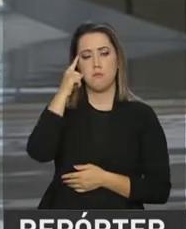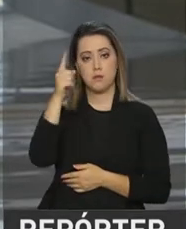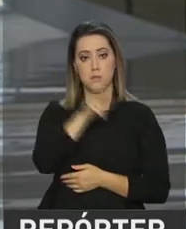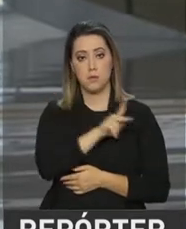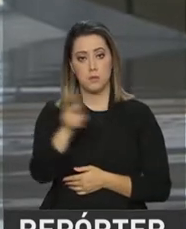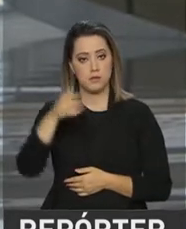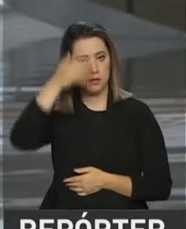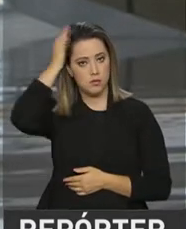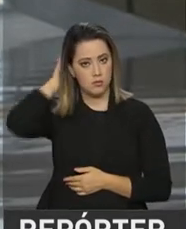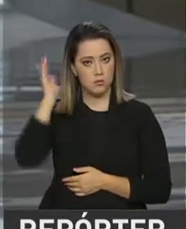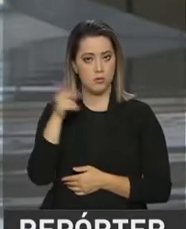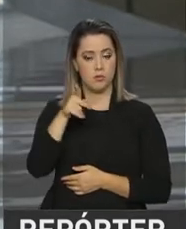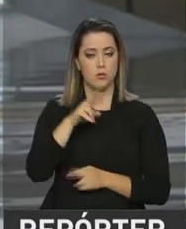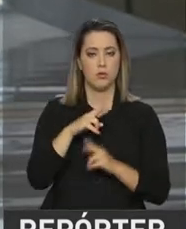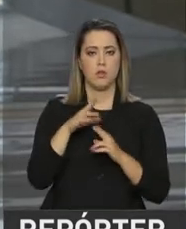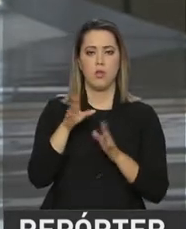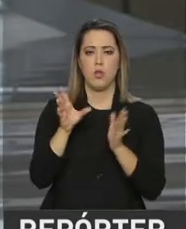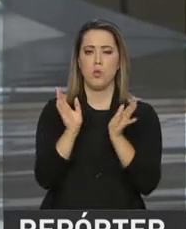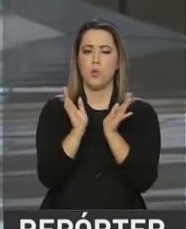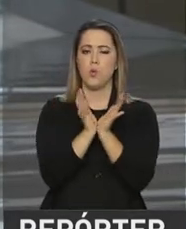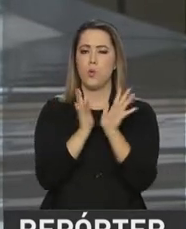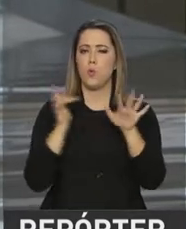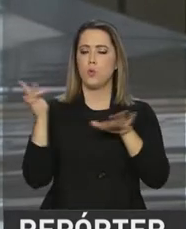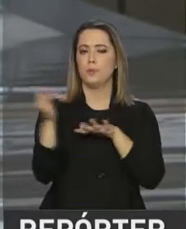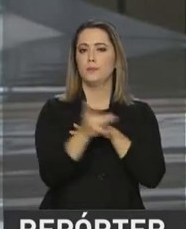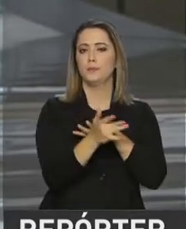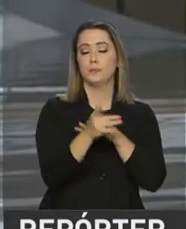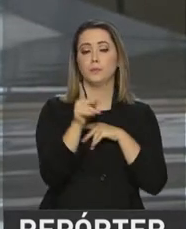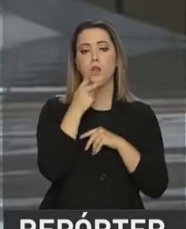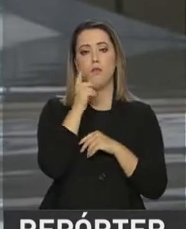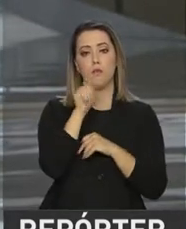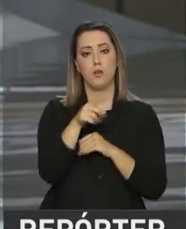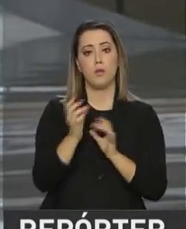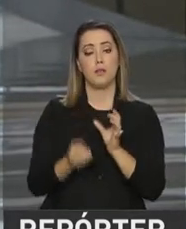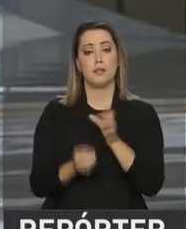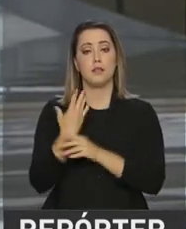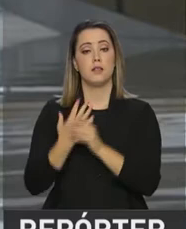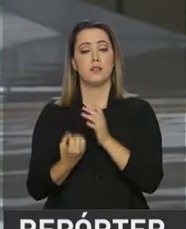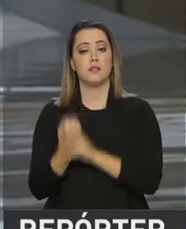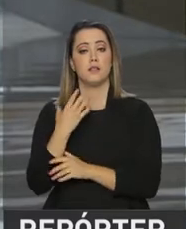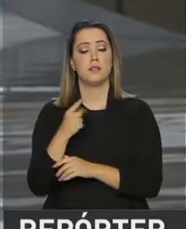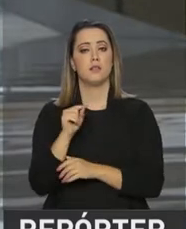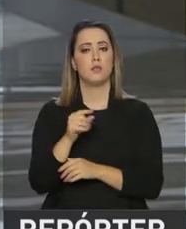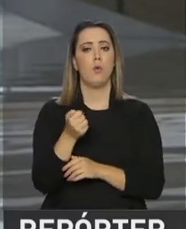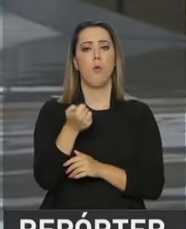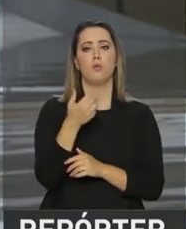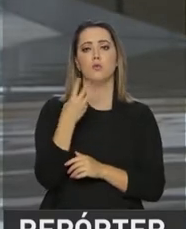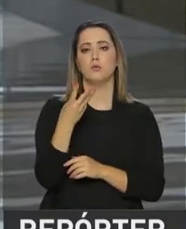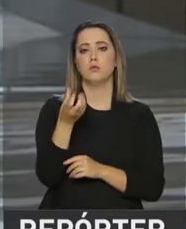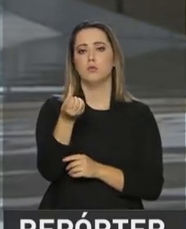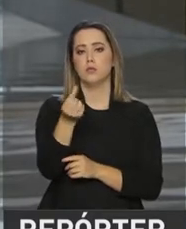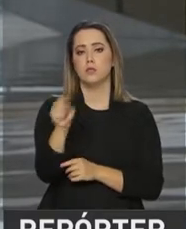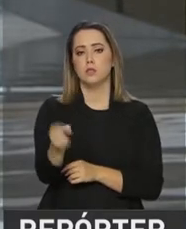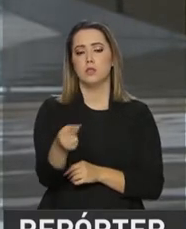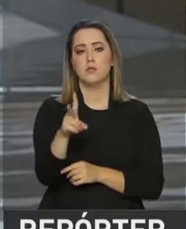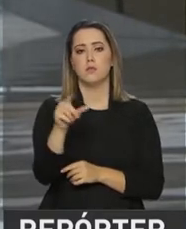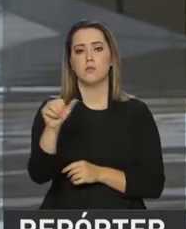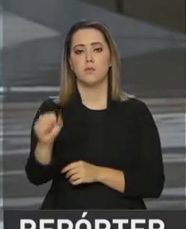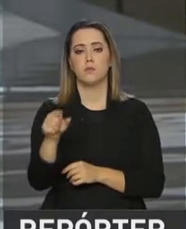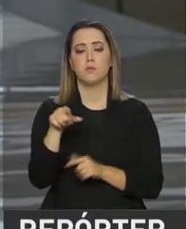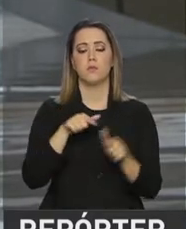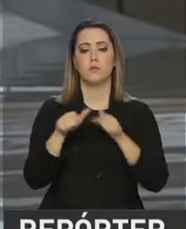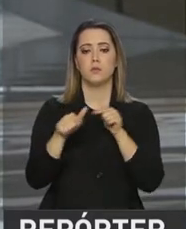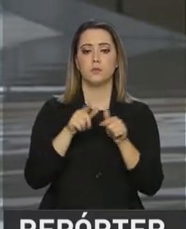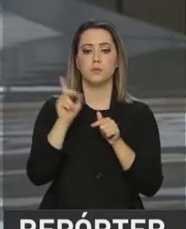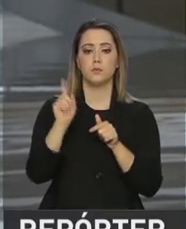michel temer nas redes sociais ele disse que essa geração de quase 36 mil vagas de